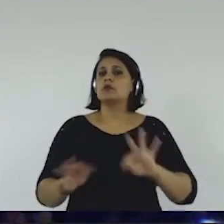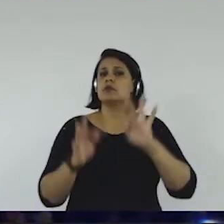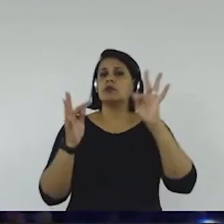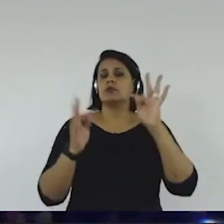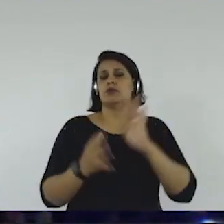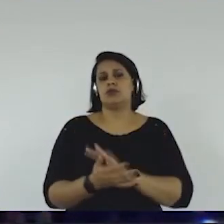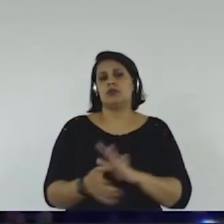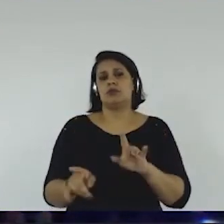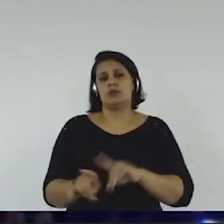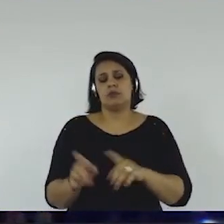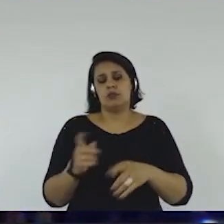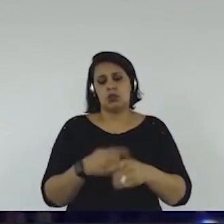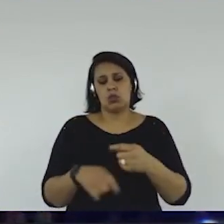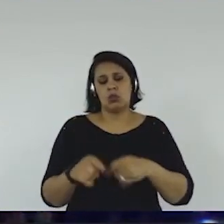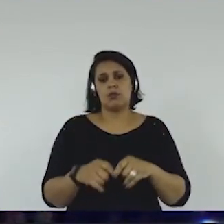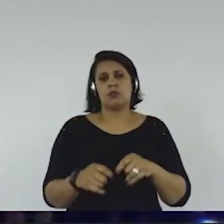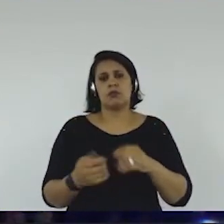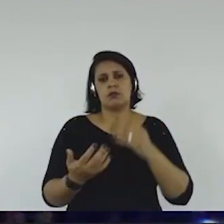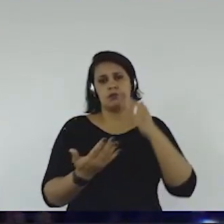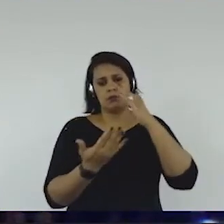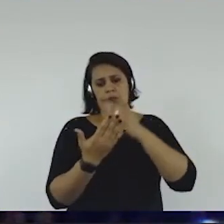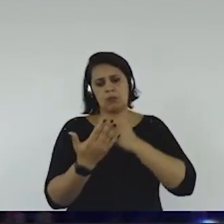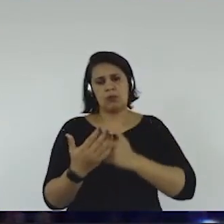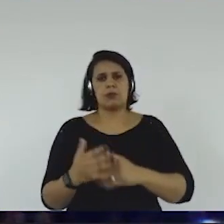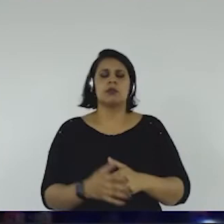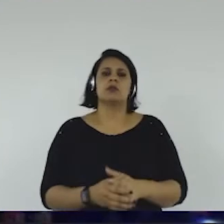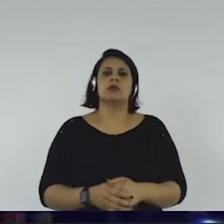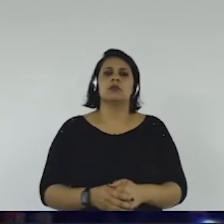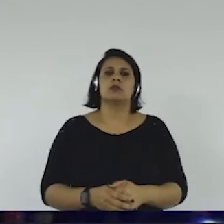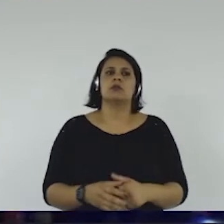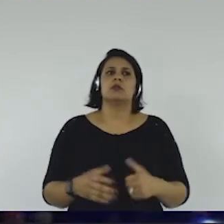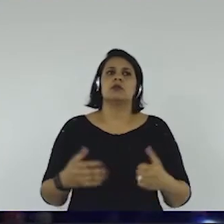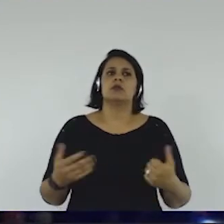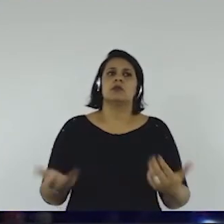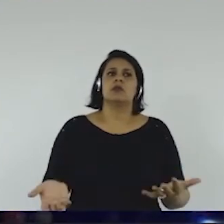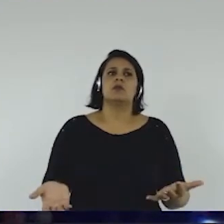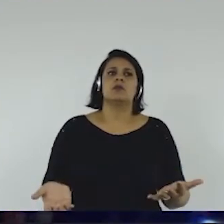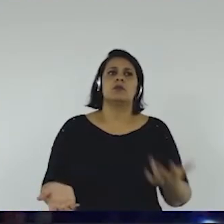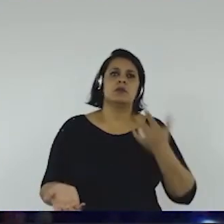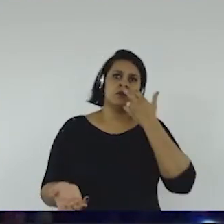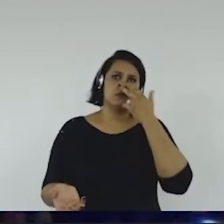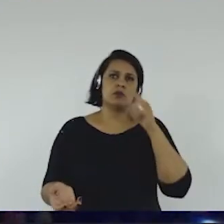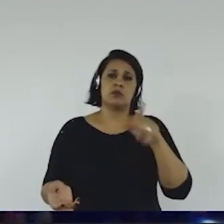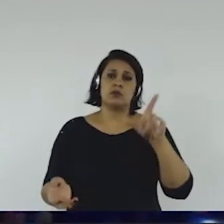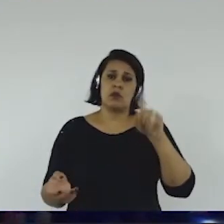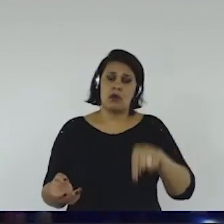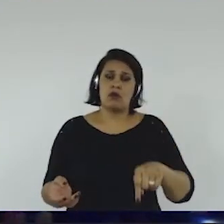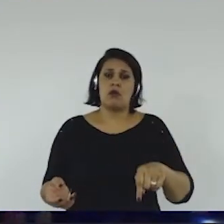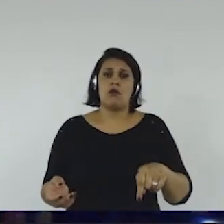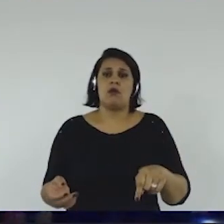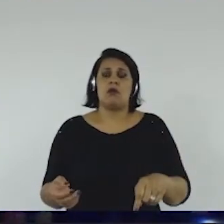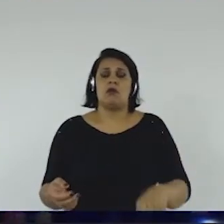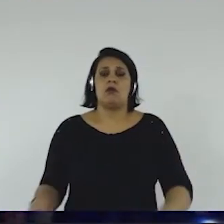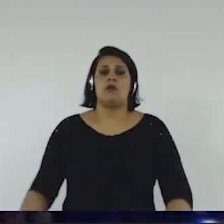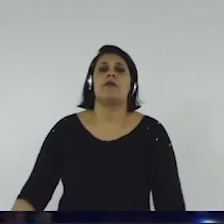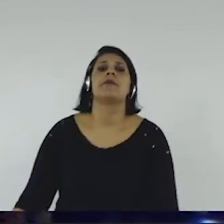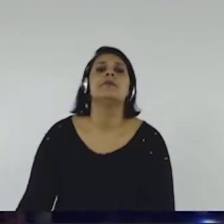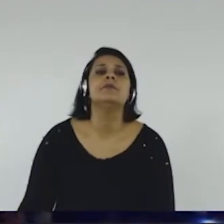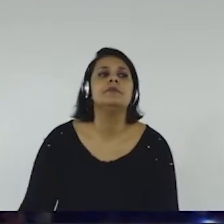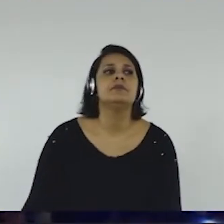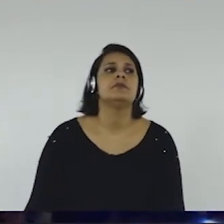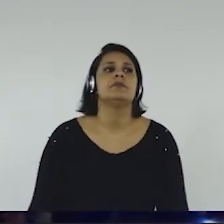e a economia nos procedimentos. De sorte que eu acho que estas são os